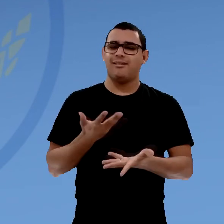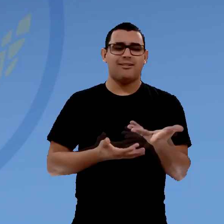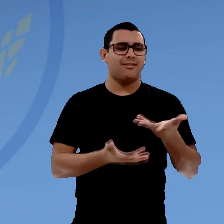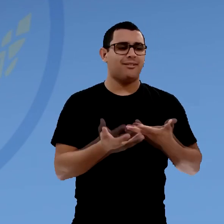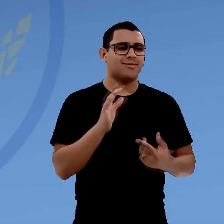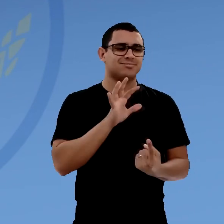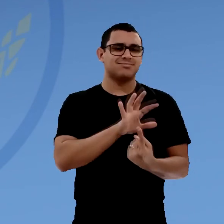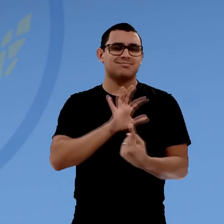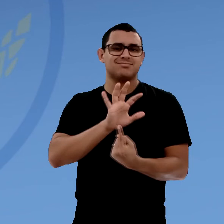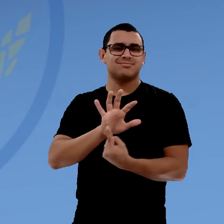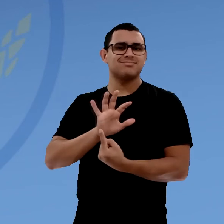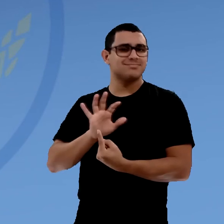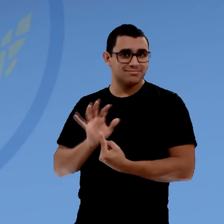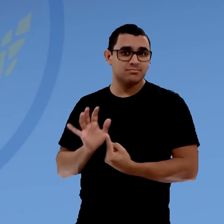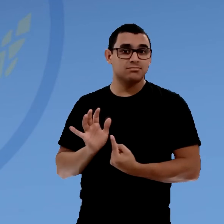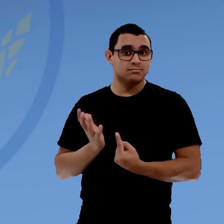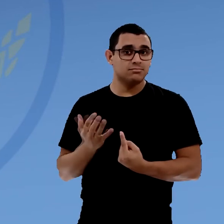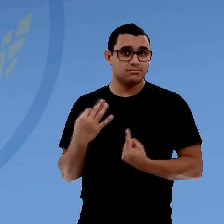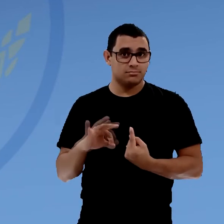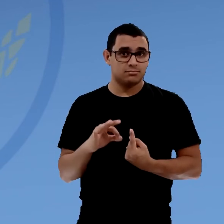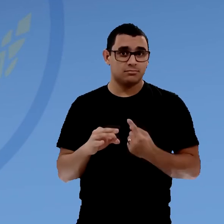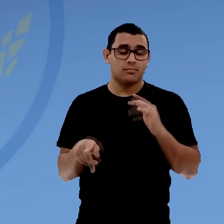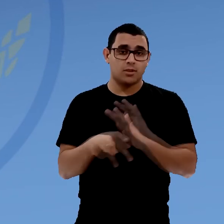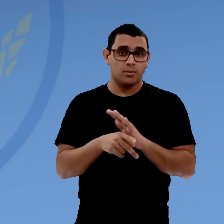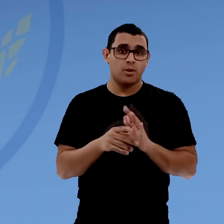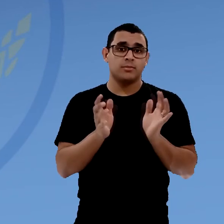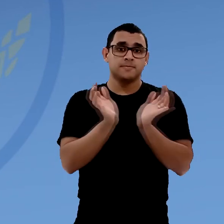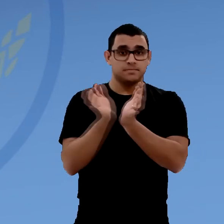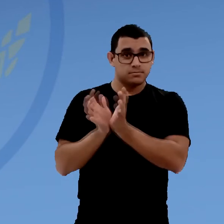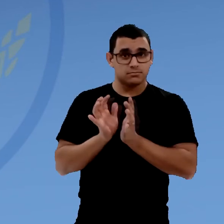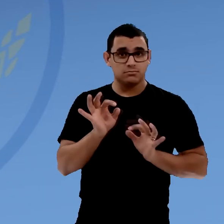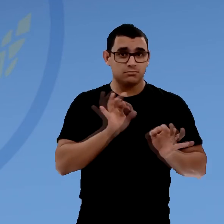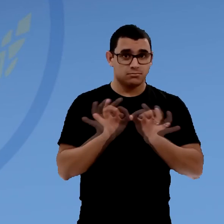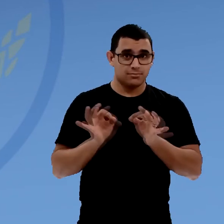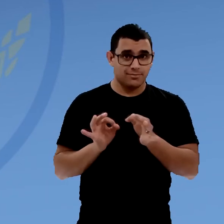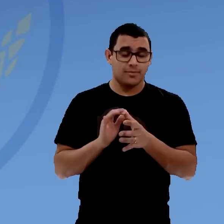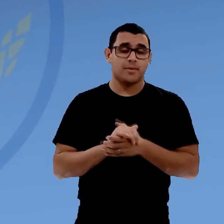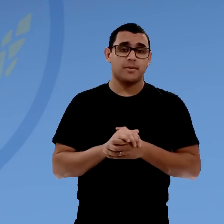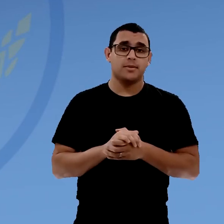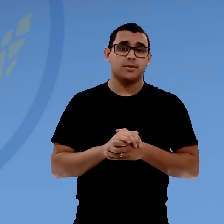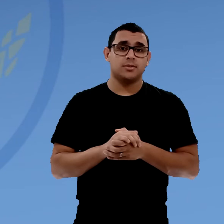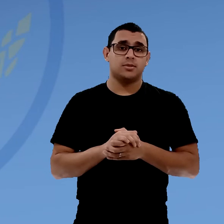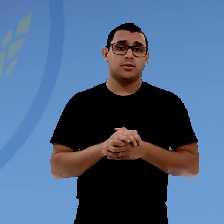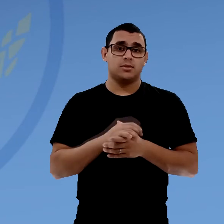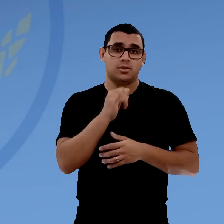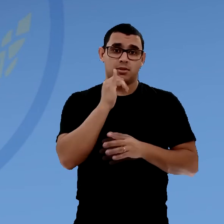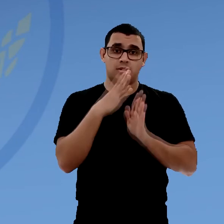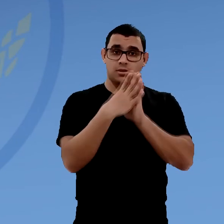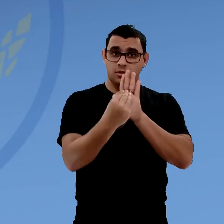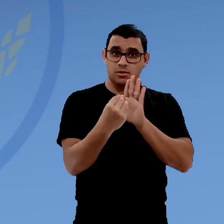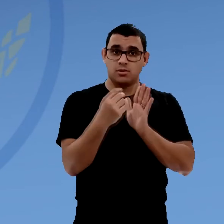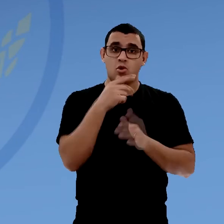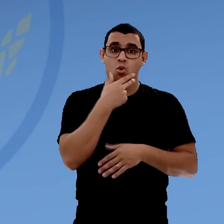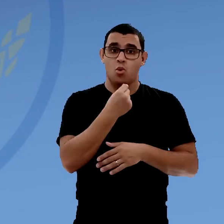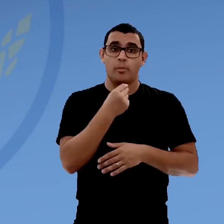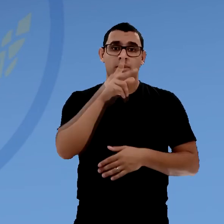pessoa tem, conhecimento, posição ocupada em determinada organização. Então, uma imagem pessoal, como